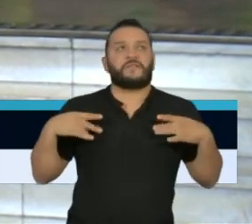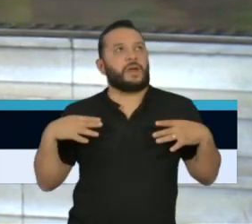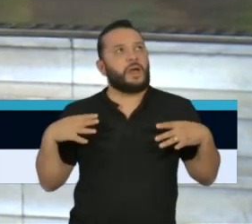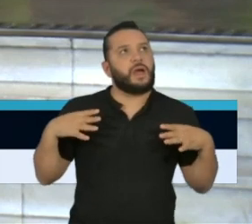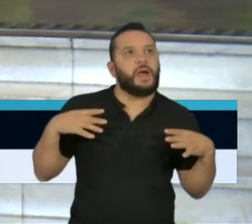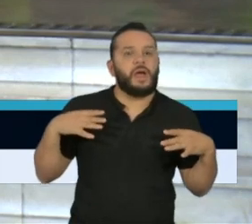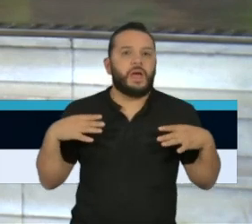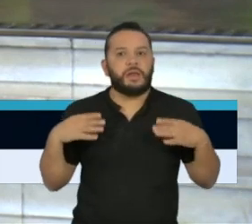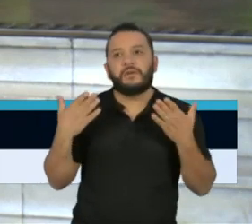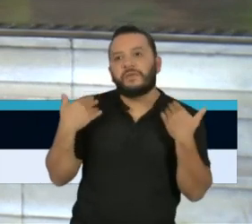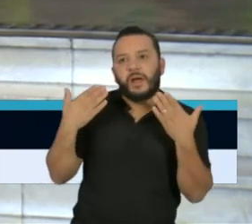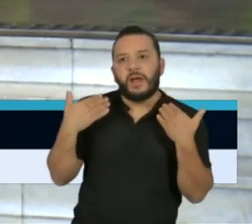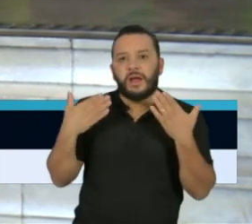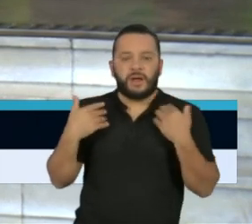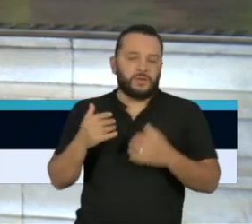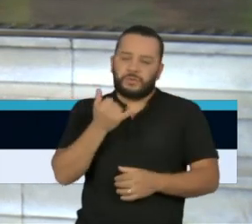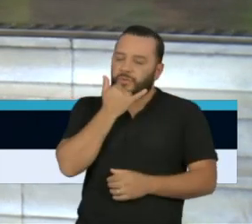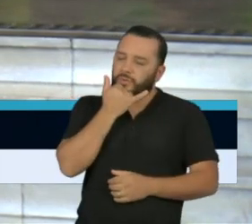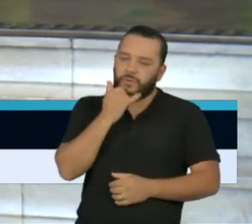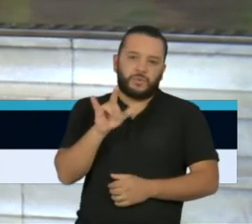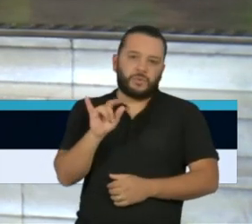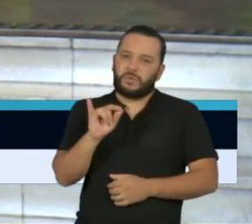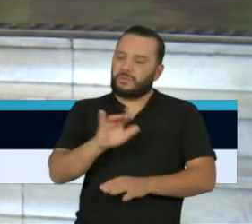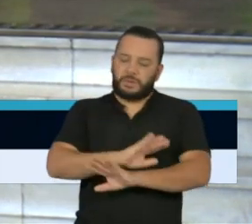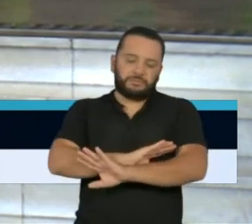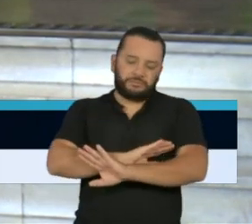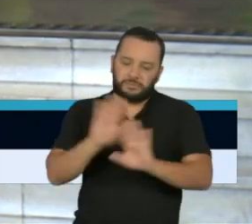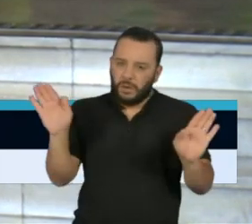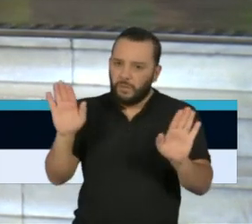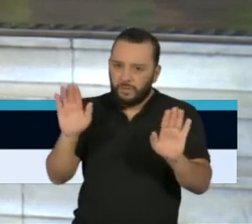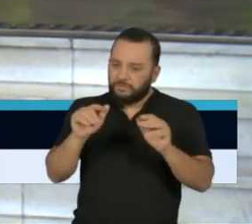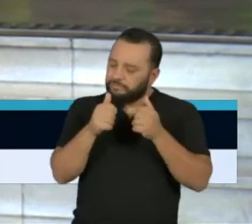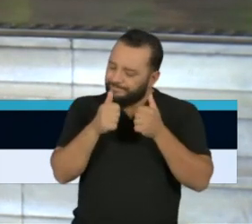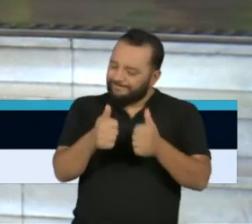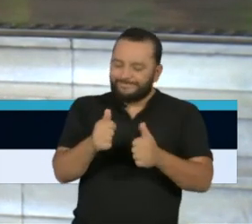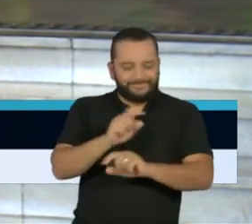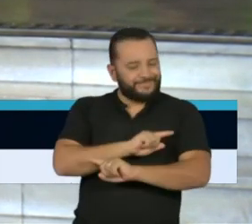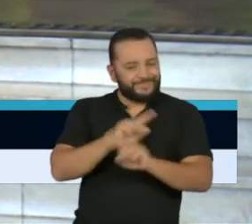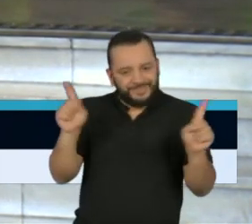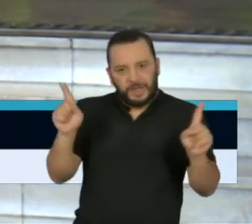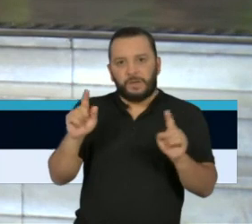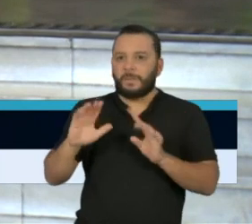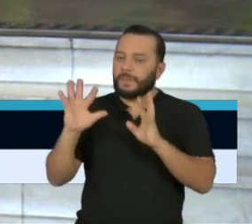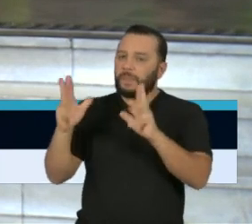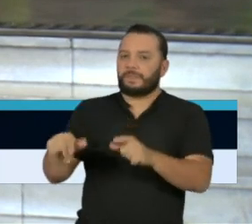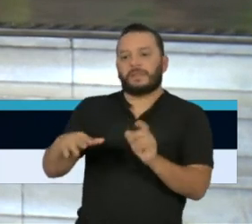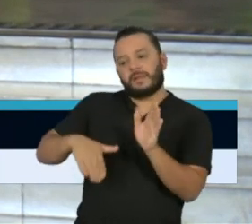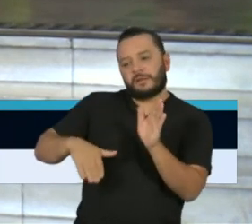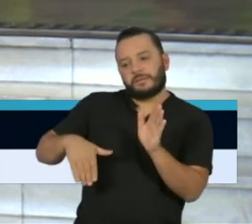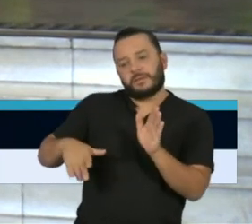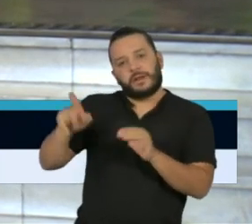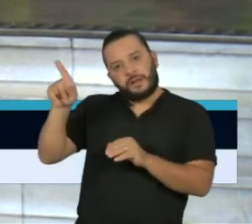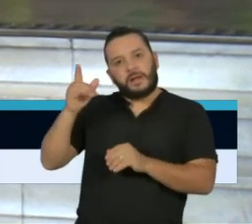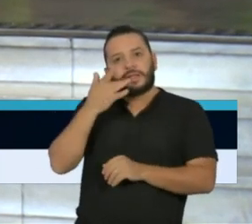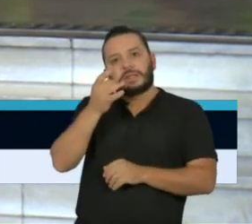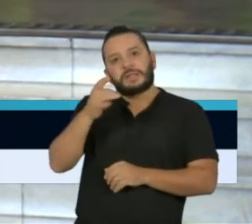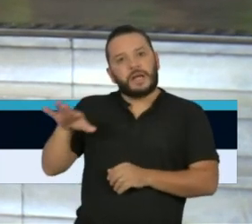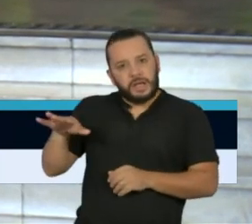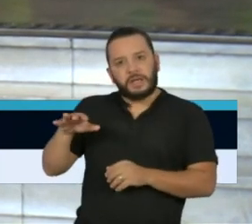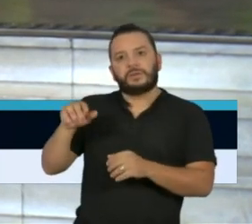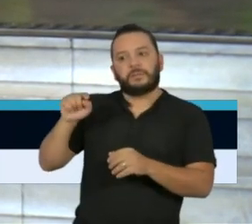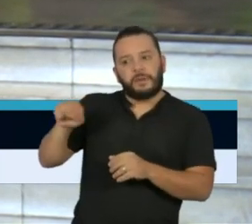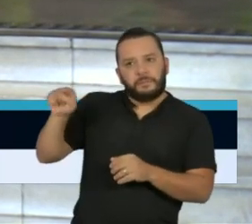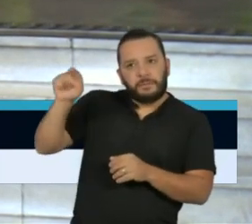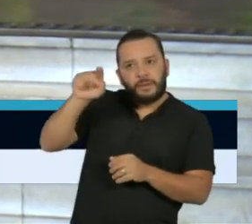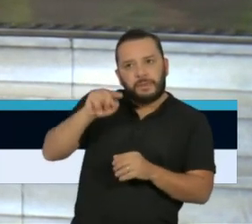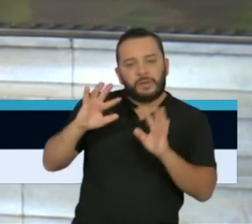de verão ou férias de feriado. As praias, todas elas do litoral de São Paulo, estão